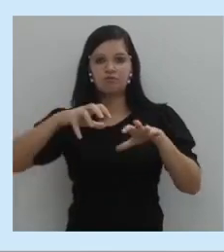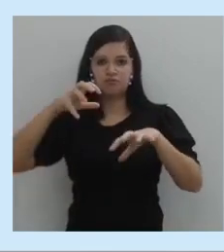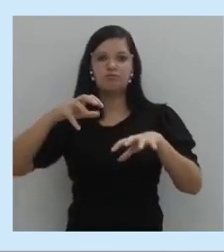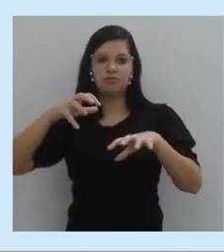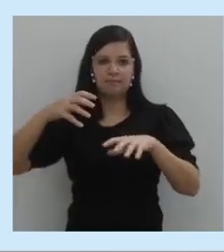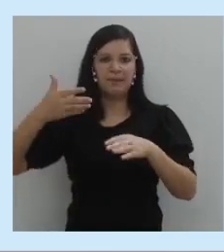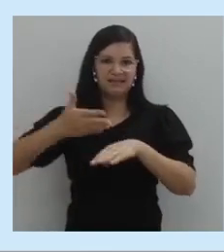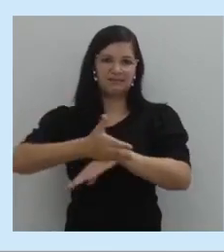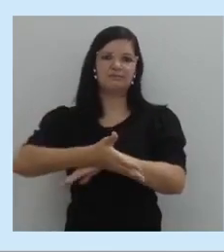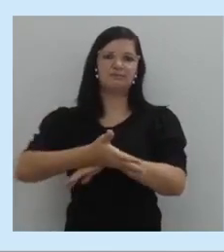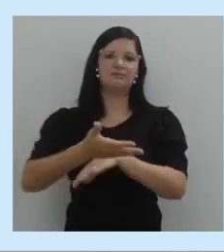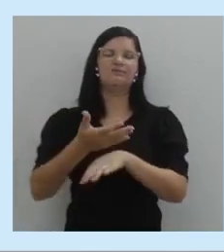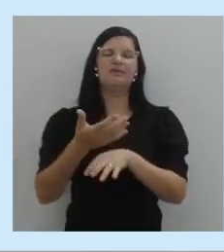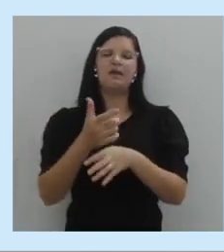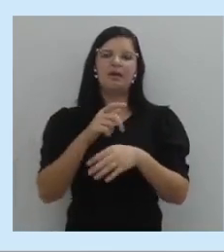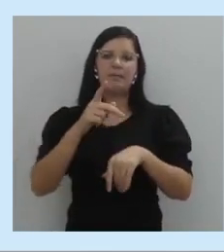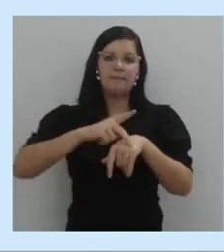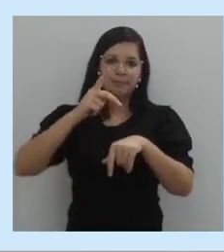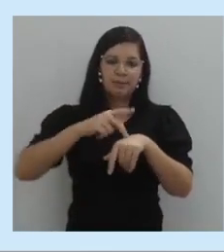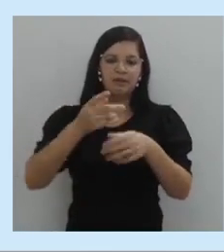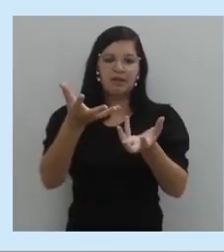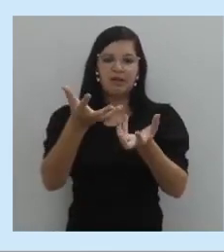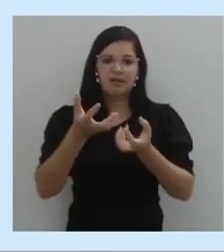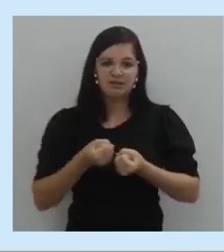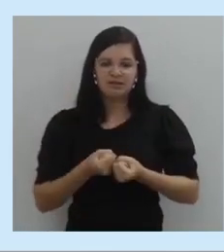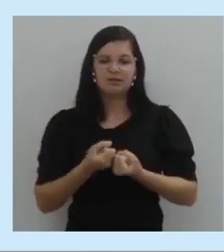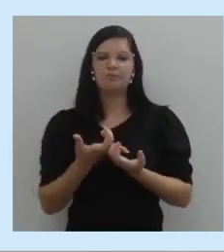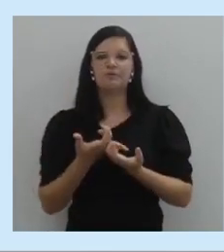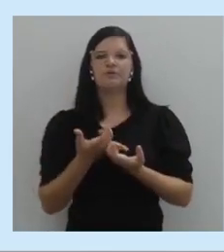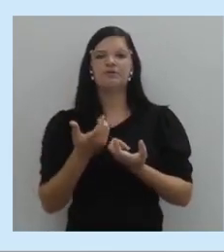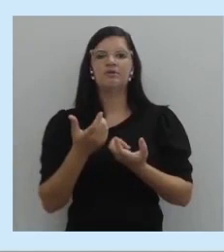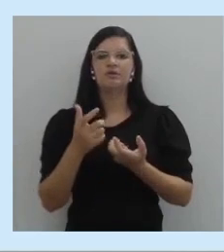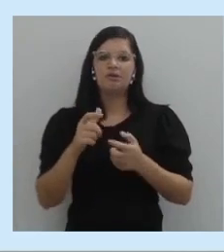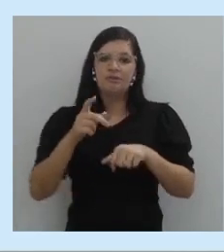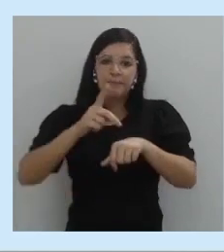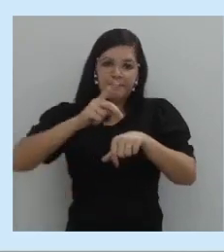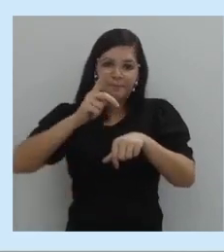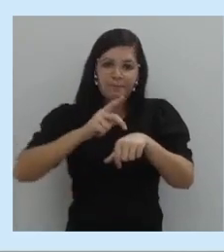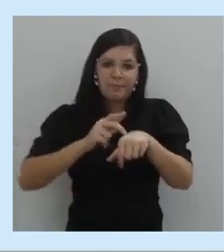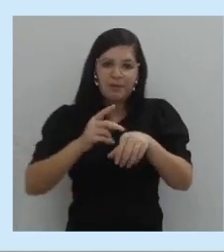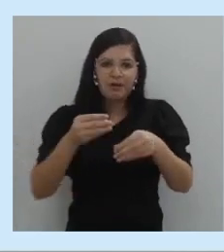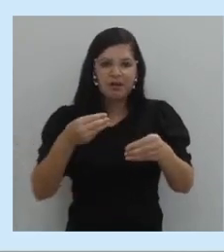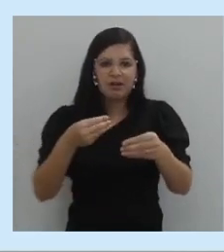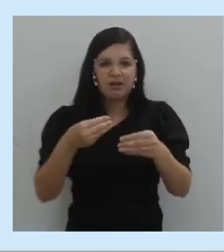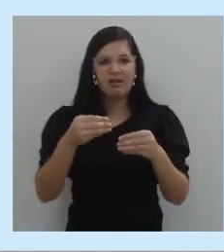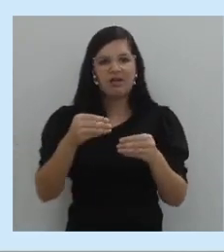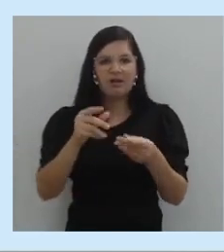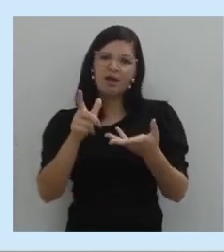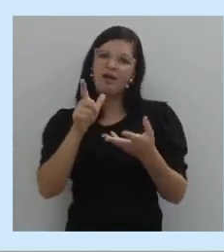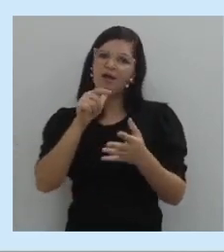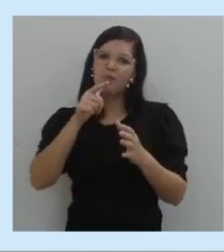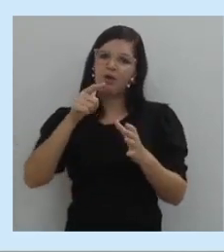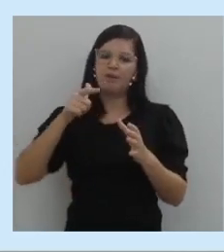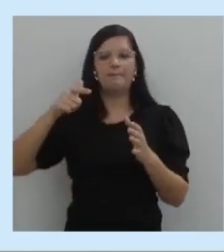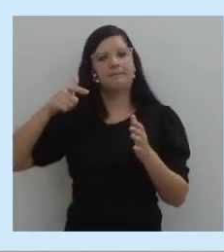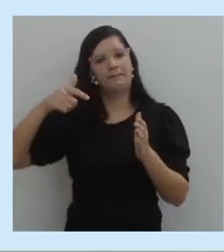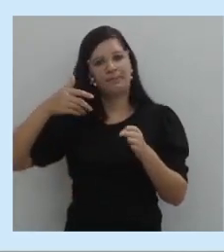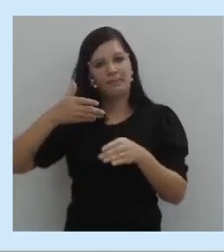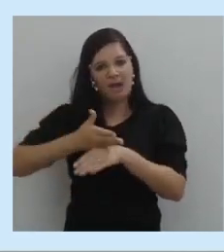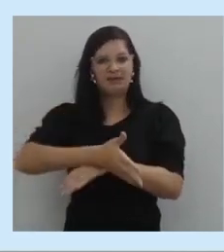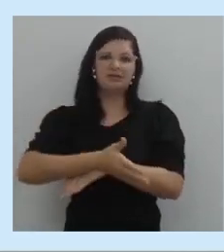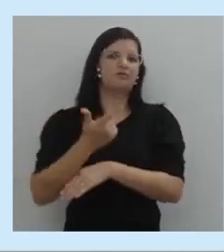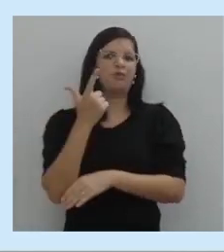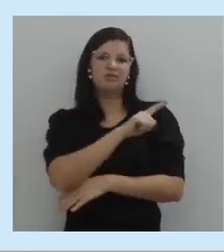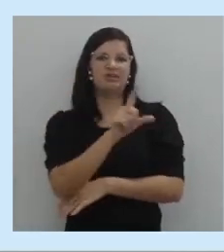a chuva e ela vai ser aparada ao fundo por uma rocha impermeável, ou seja, onde a água ela não vai